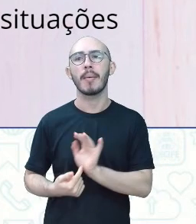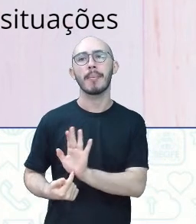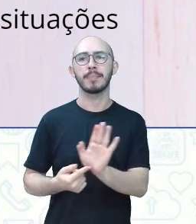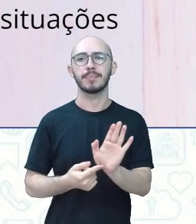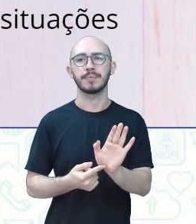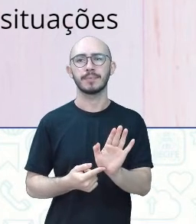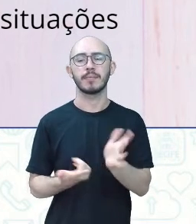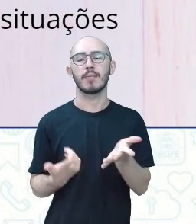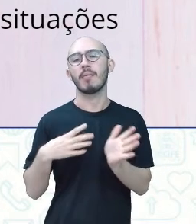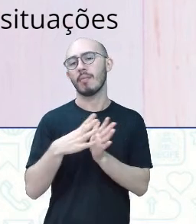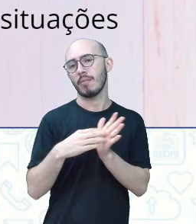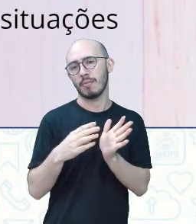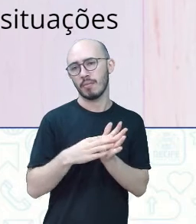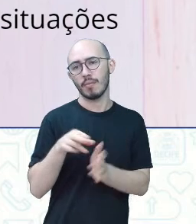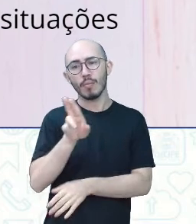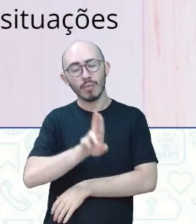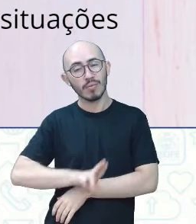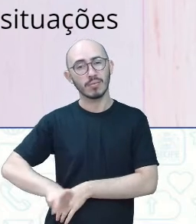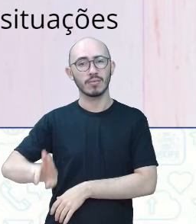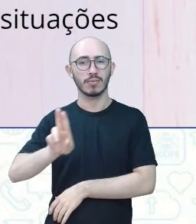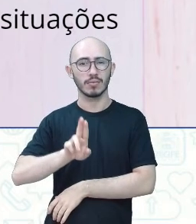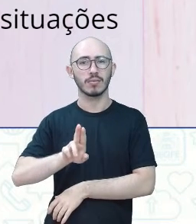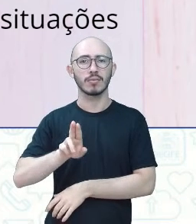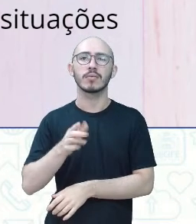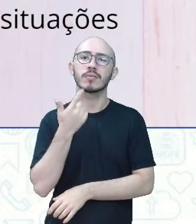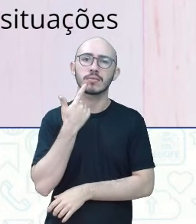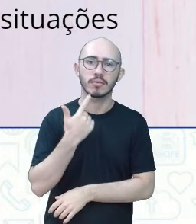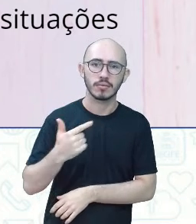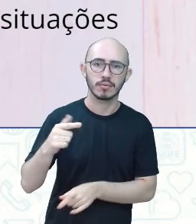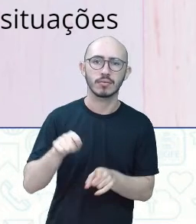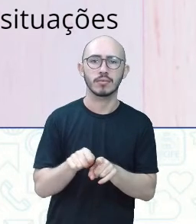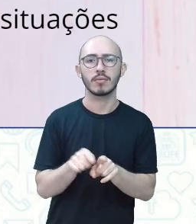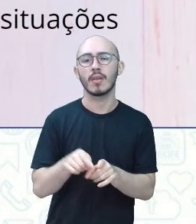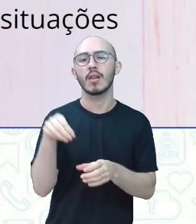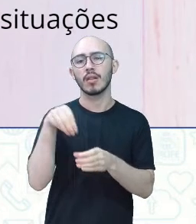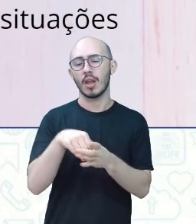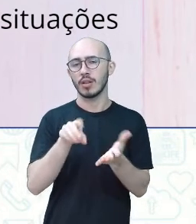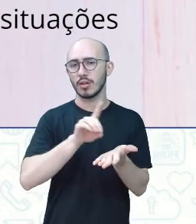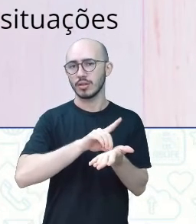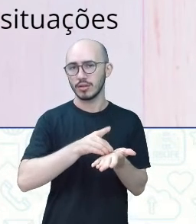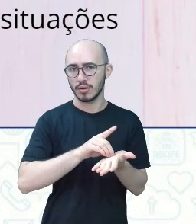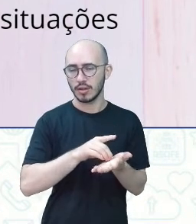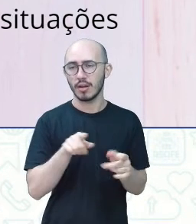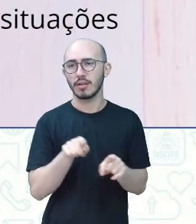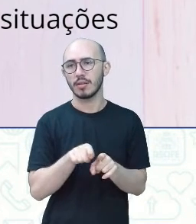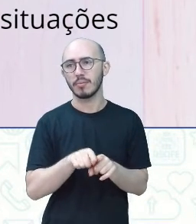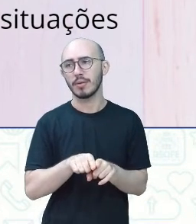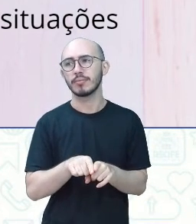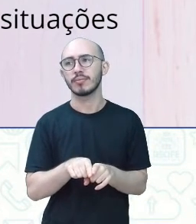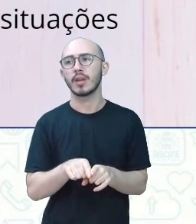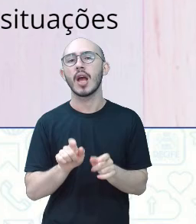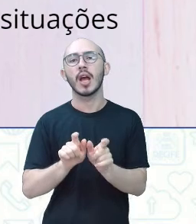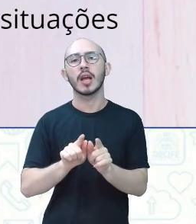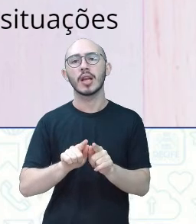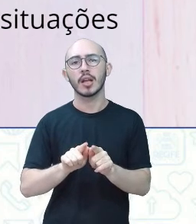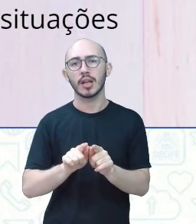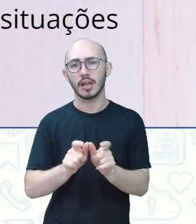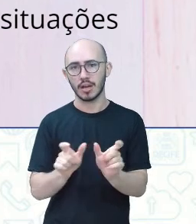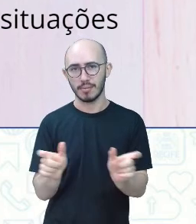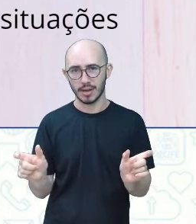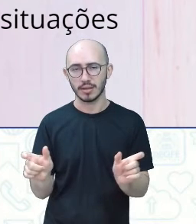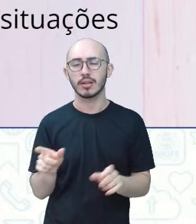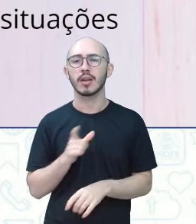modelo de uso da língua descrito nas gramáticas e nos dicionários. Então, é aquela língua que obedece a todas